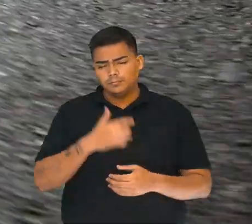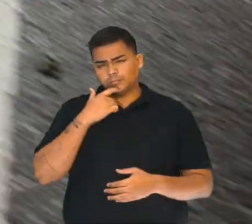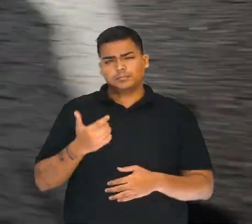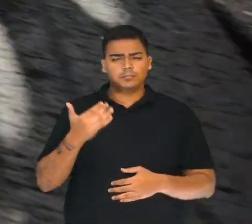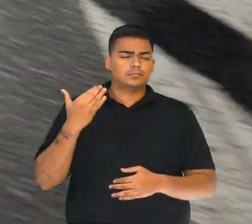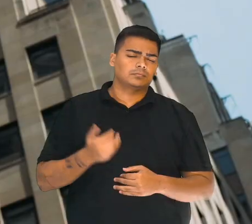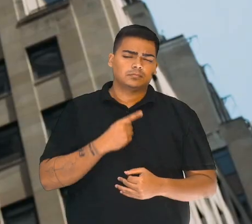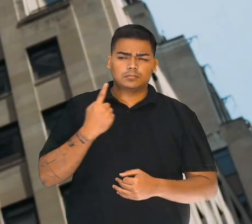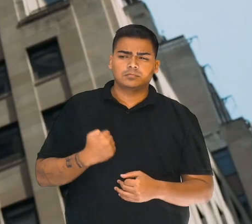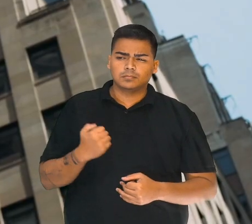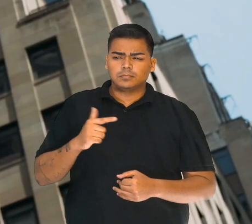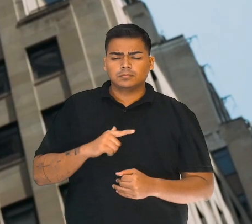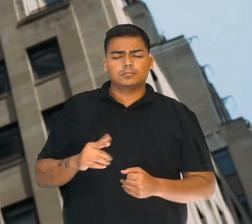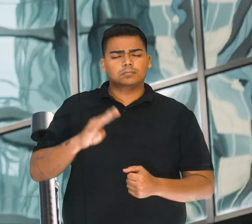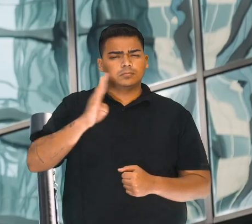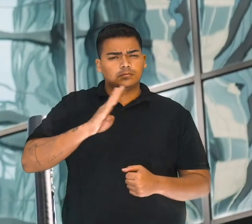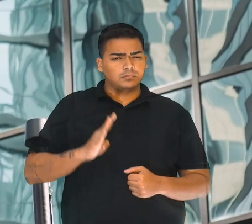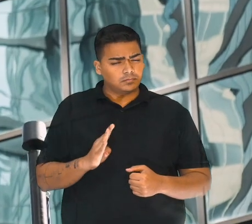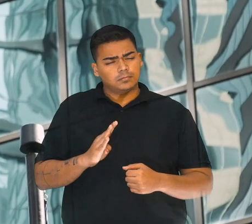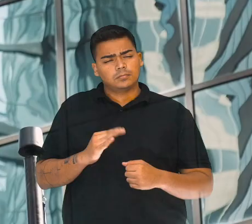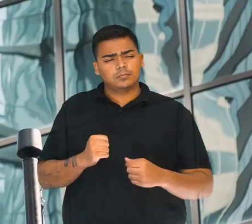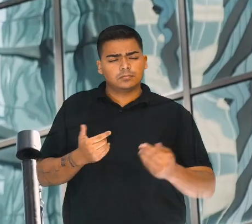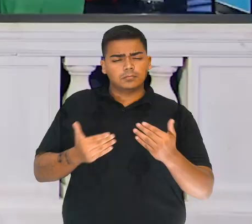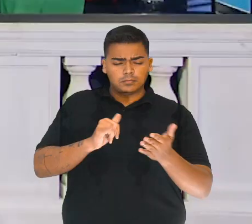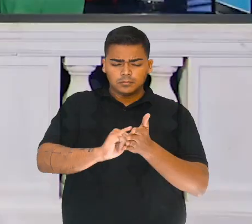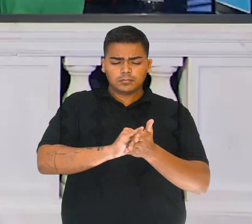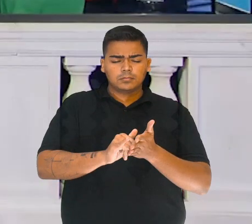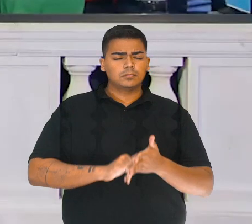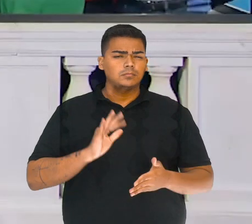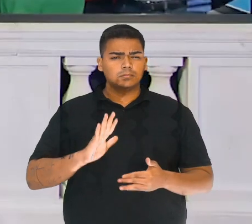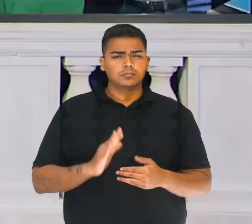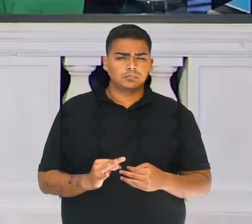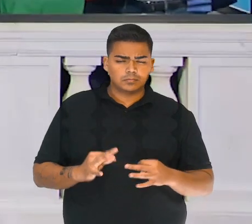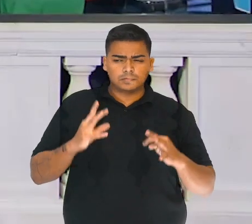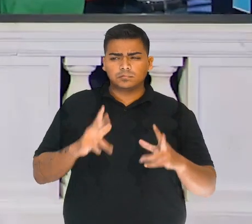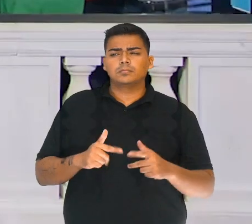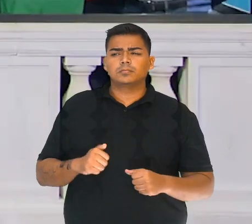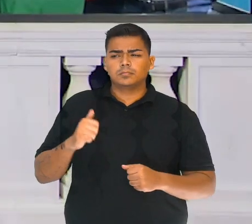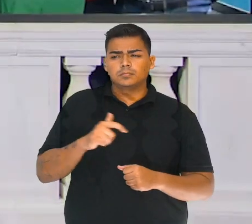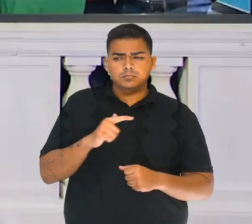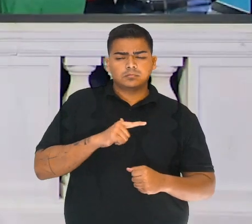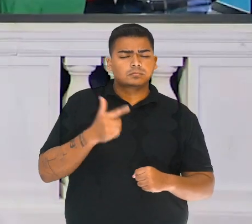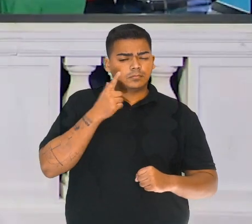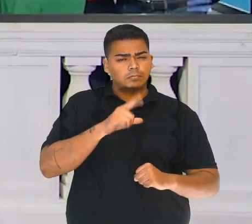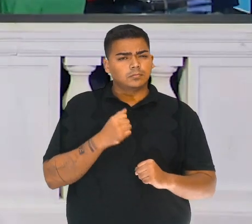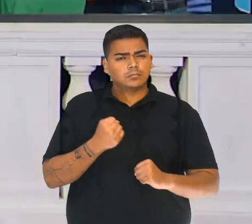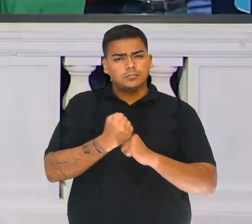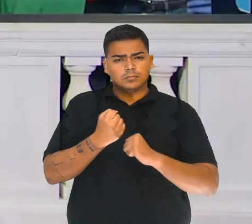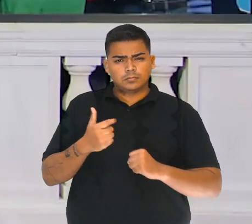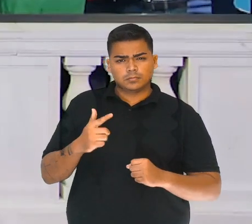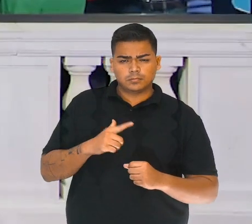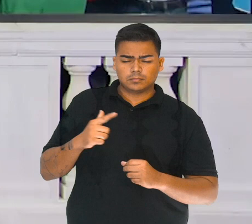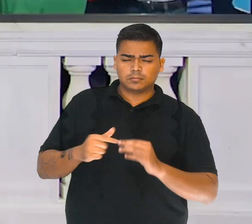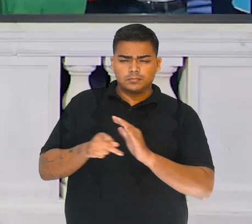Nós fizemos recentemente, por exemplo, a Semana das Favelas do Brasil em Nova York. Fizemos uma coisa que todo empresário, talvez no mundo, queira fazer: ir